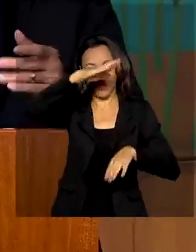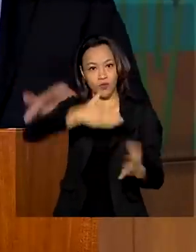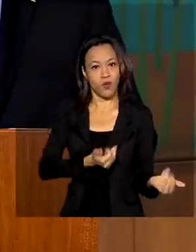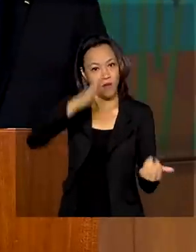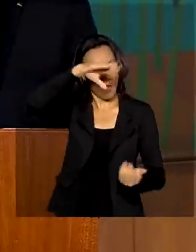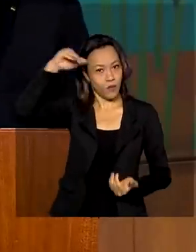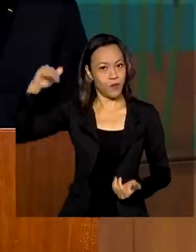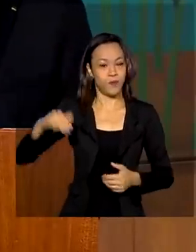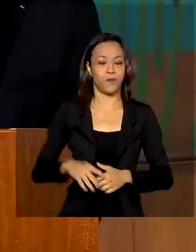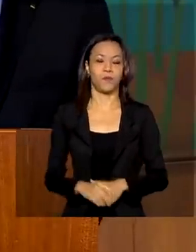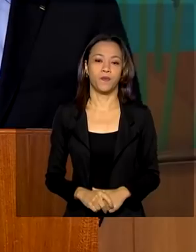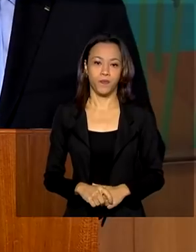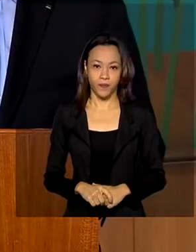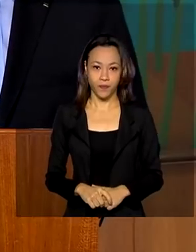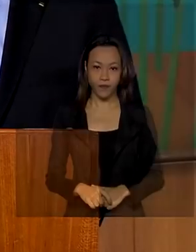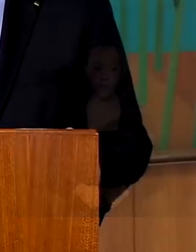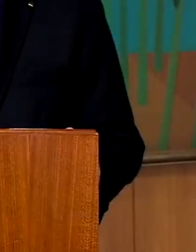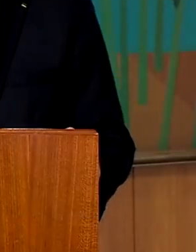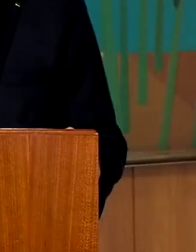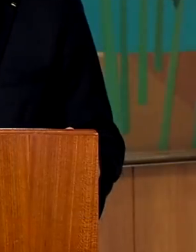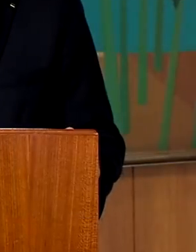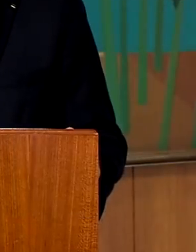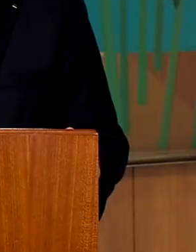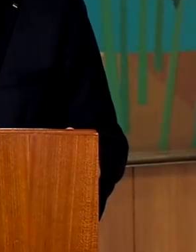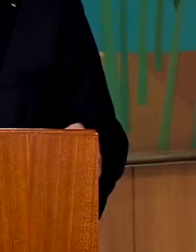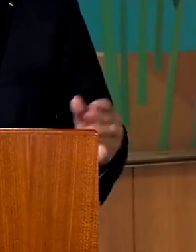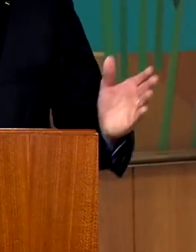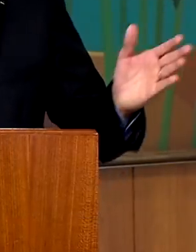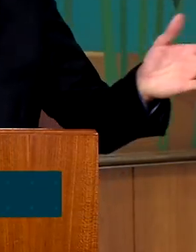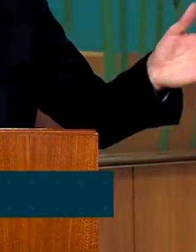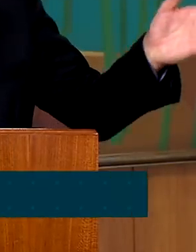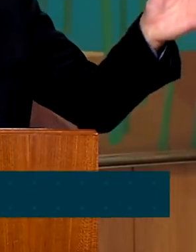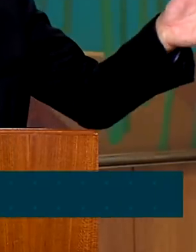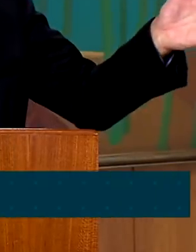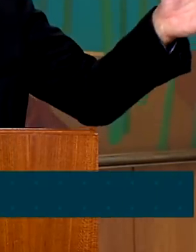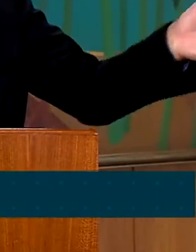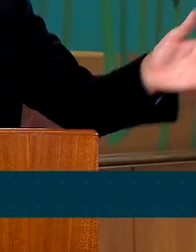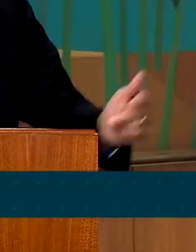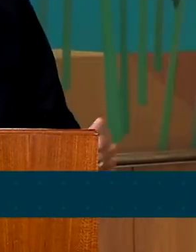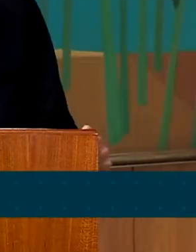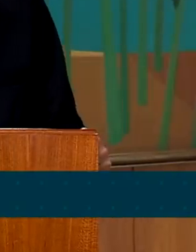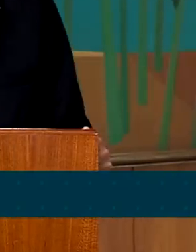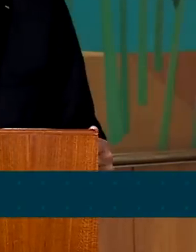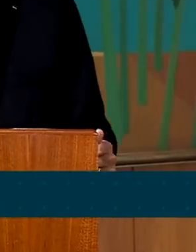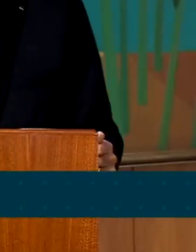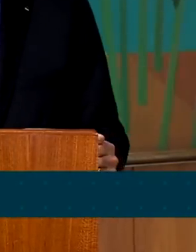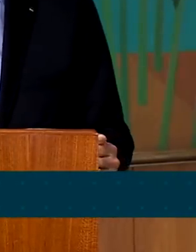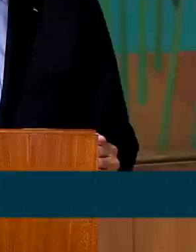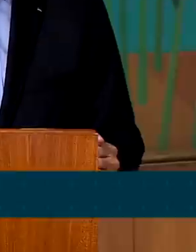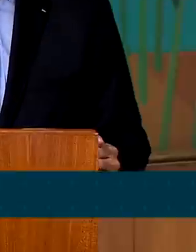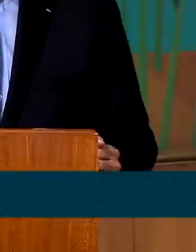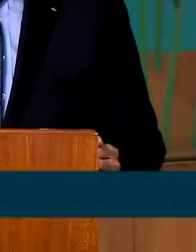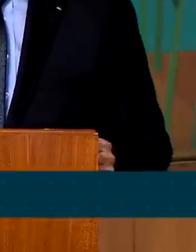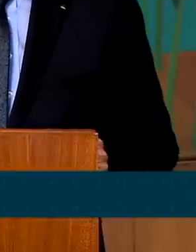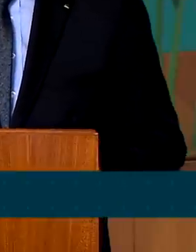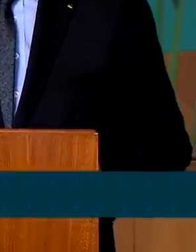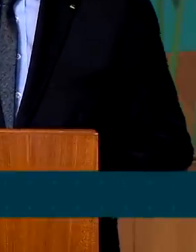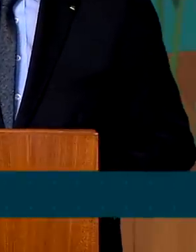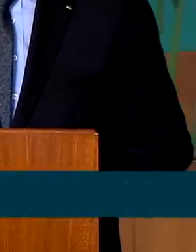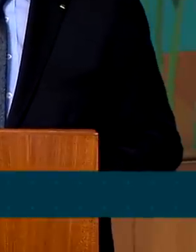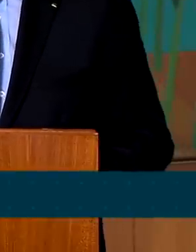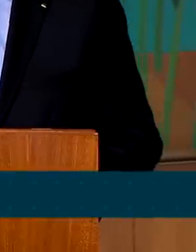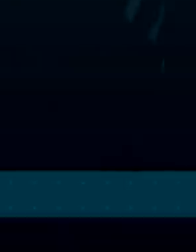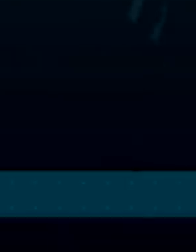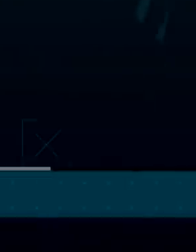valorizando o professor na ponta da linha é também aquele de educação infantil esquecido